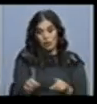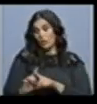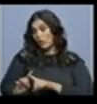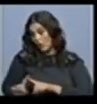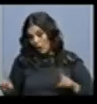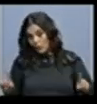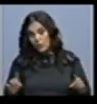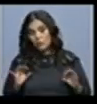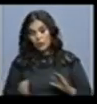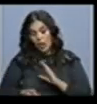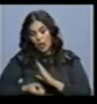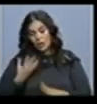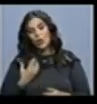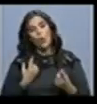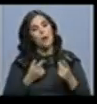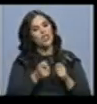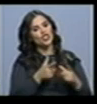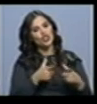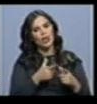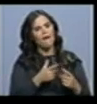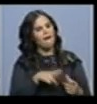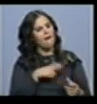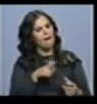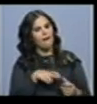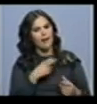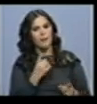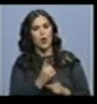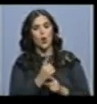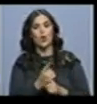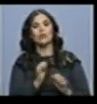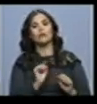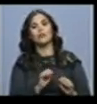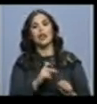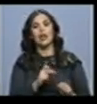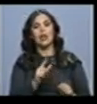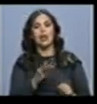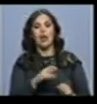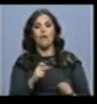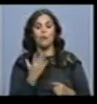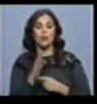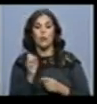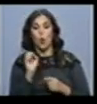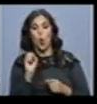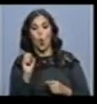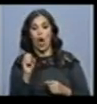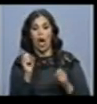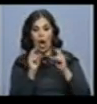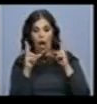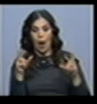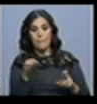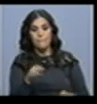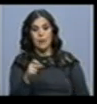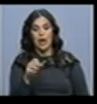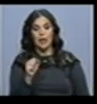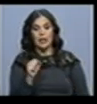diferentes composições. Uma delas, claramente mais rica em elementos, chamados elementos alfa, como o oxigênio, o magnésio, o sílico,